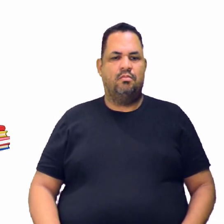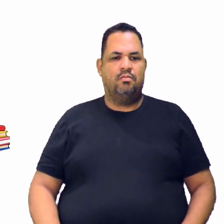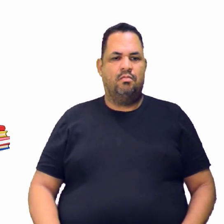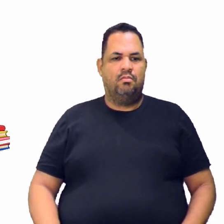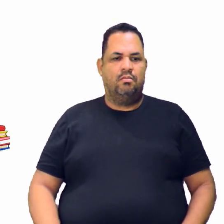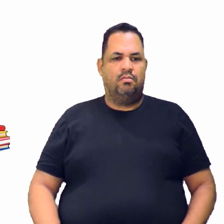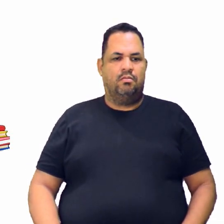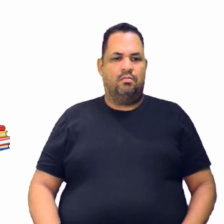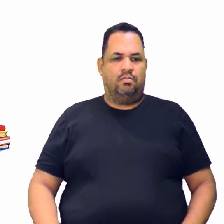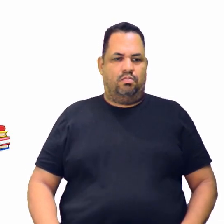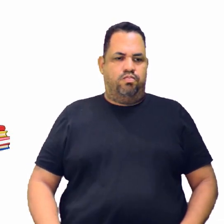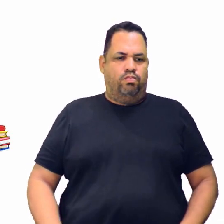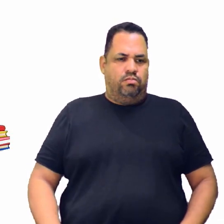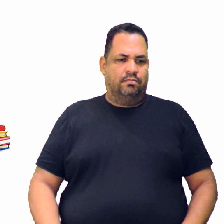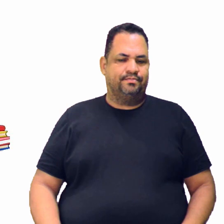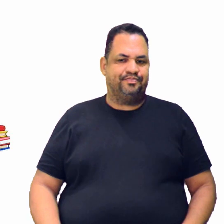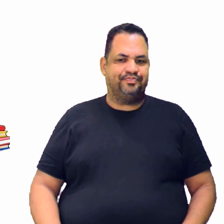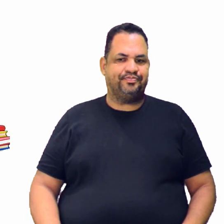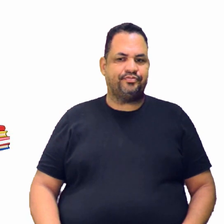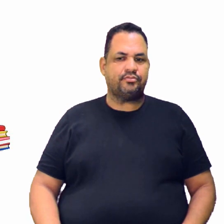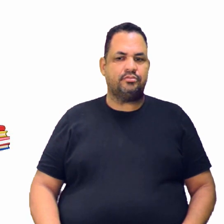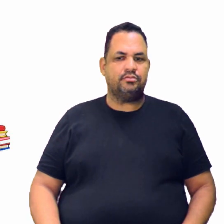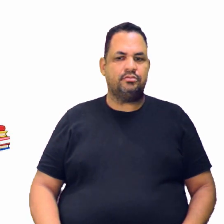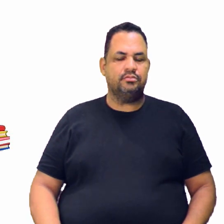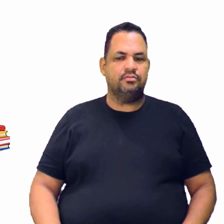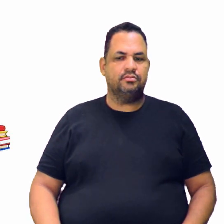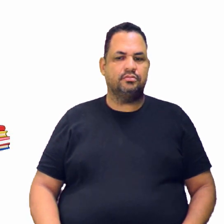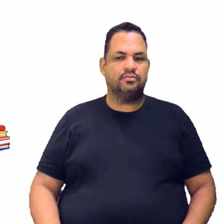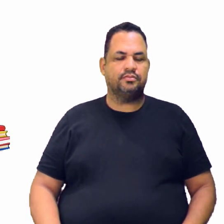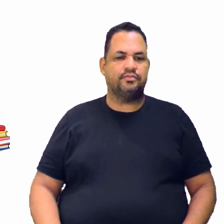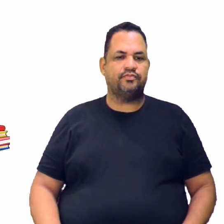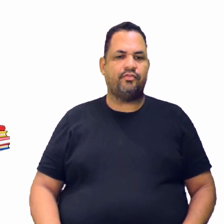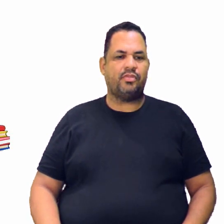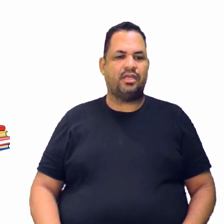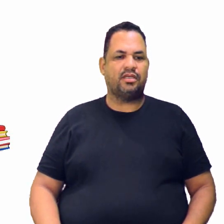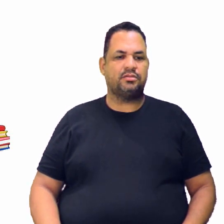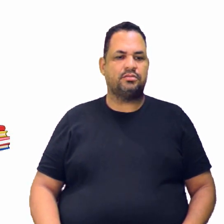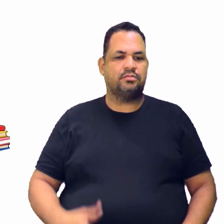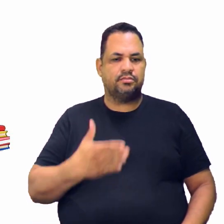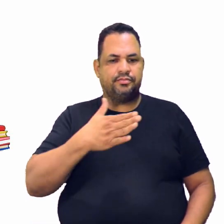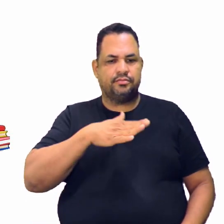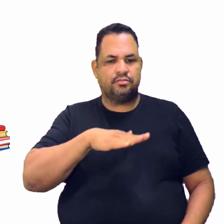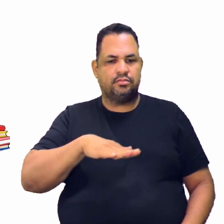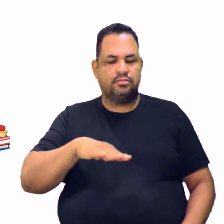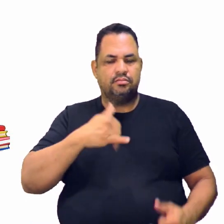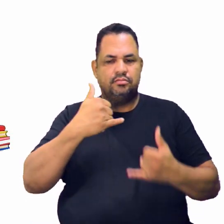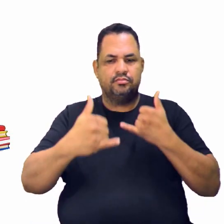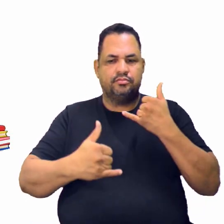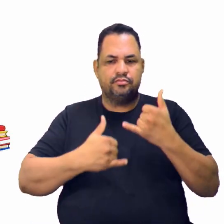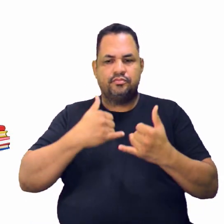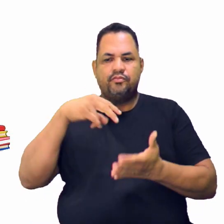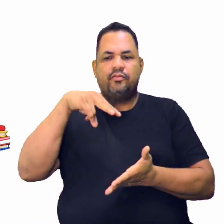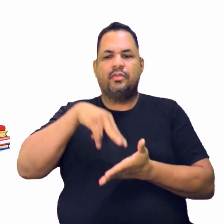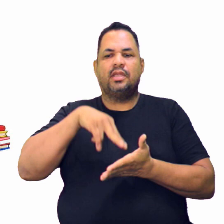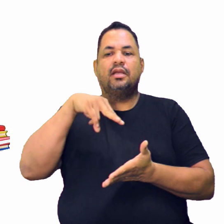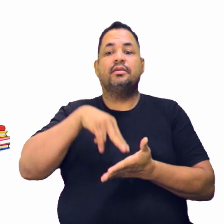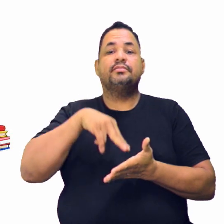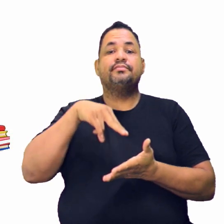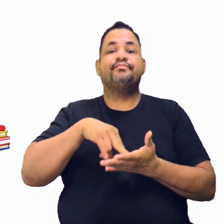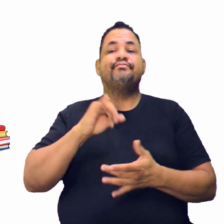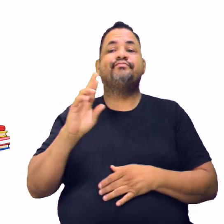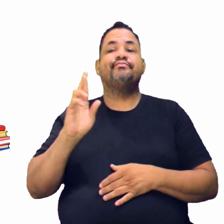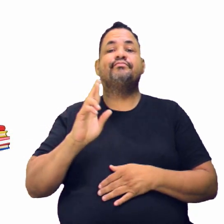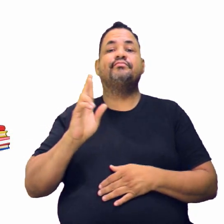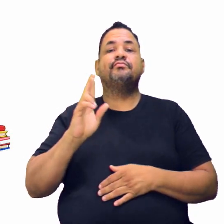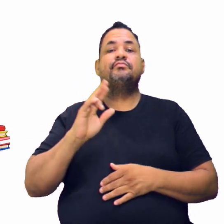Apenas uma palavra, então, apenas o núcleo. As crianças brincam alegremente. Quem que